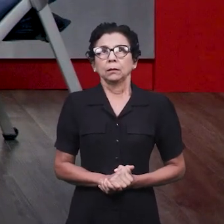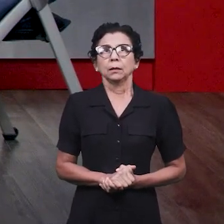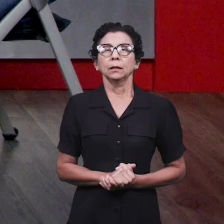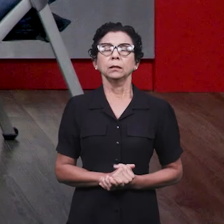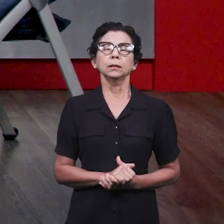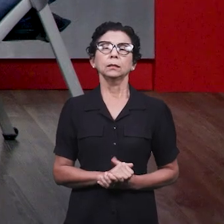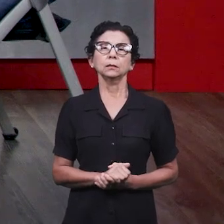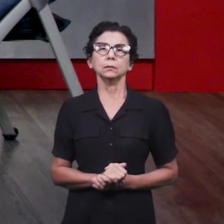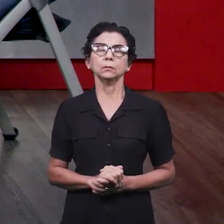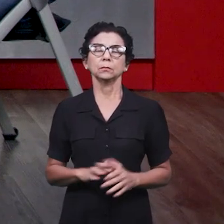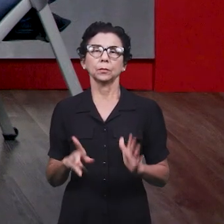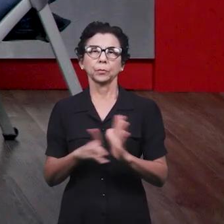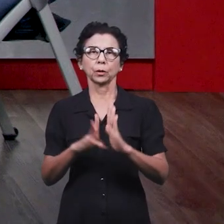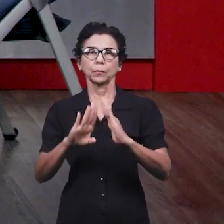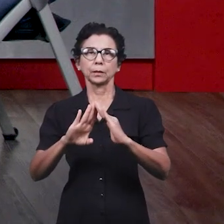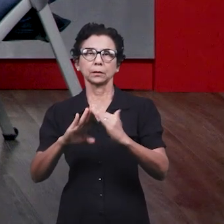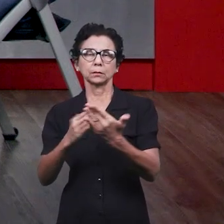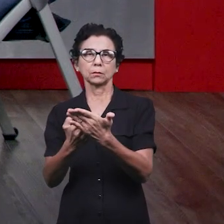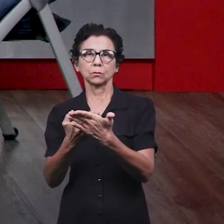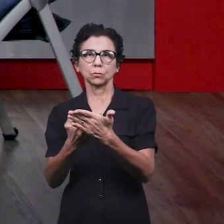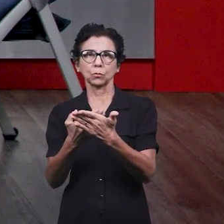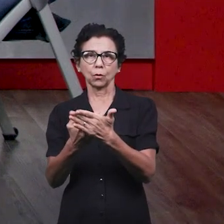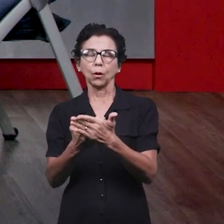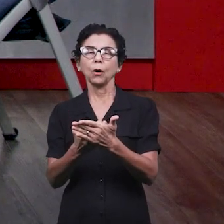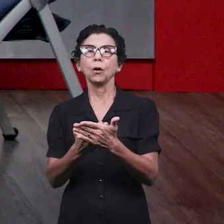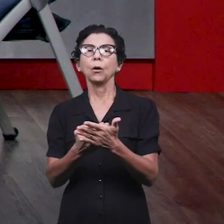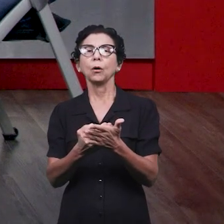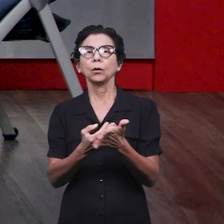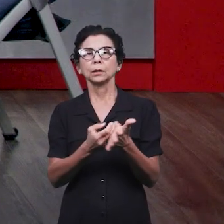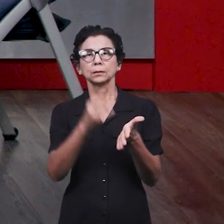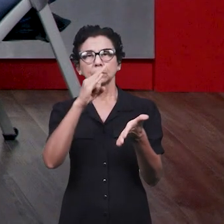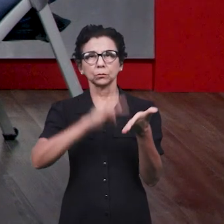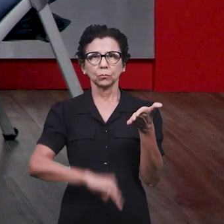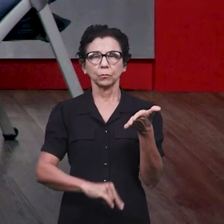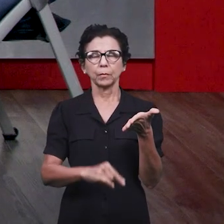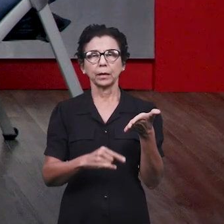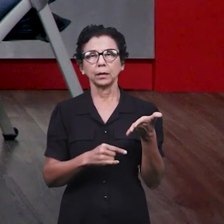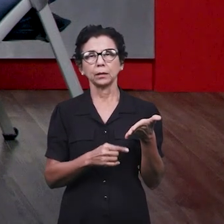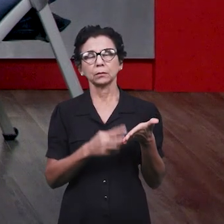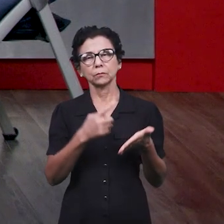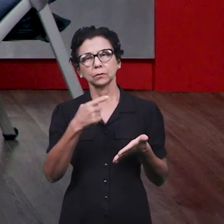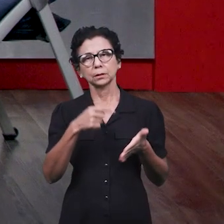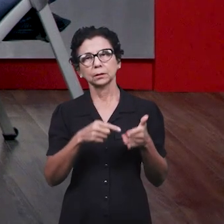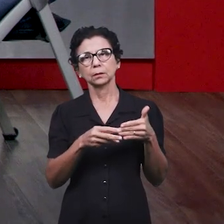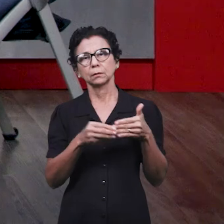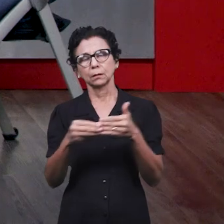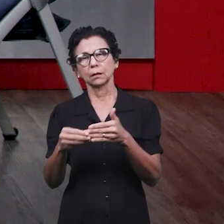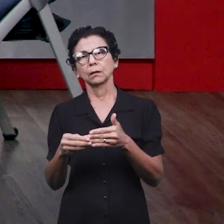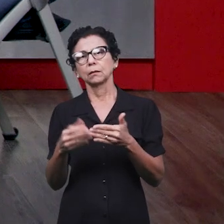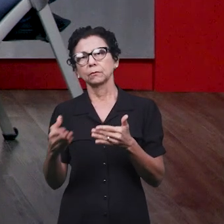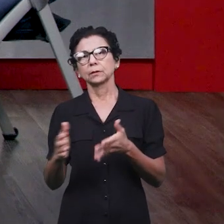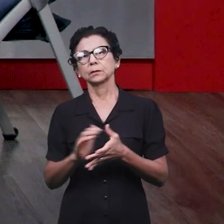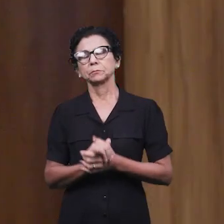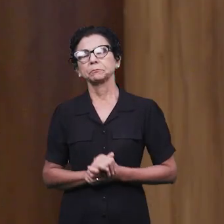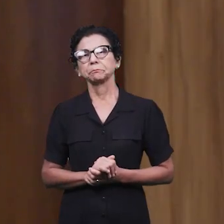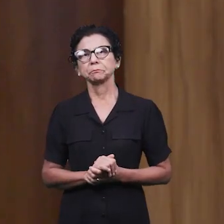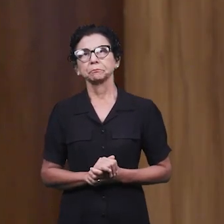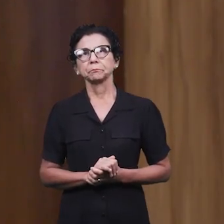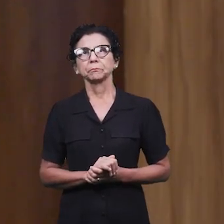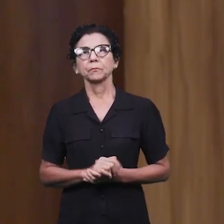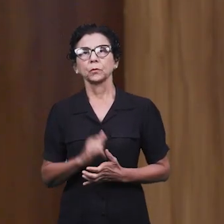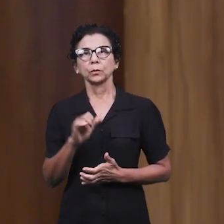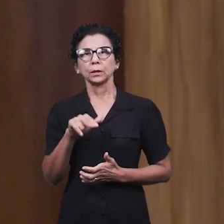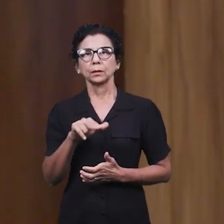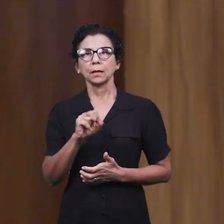as diretrizes, né, o caminho para fazer esse requerimento. E com relação ao tratamento médico